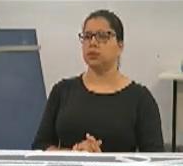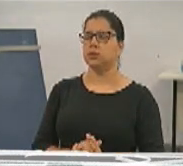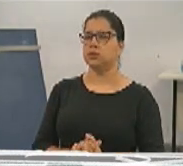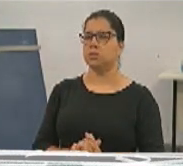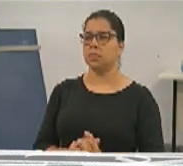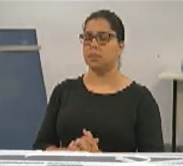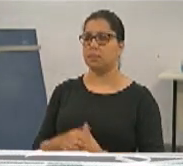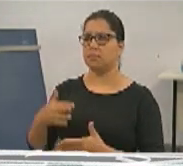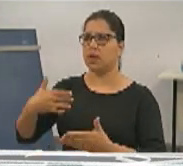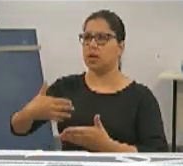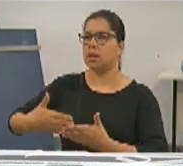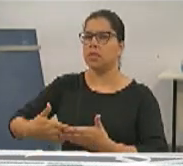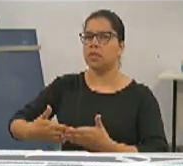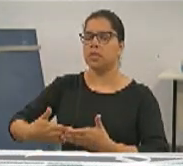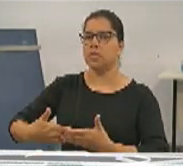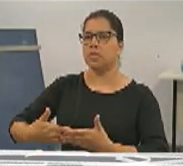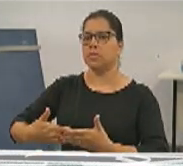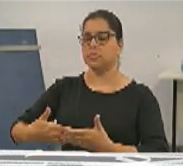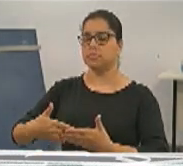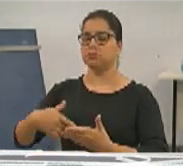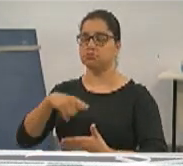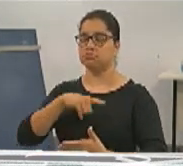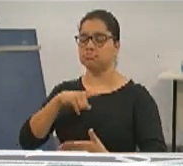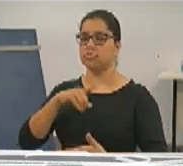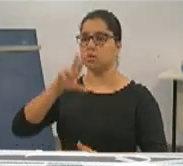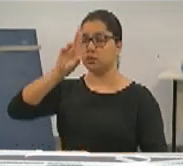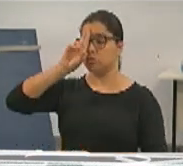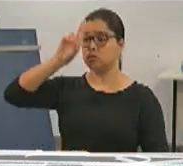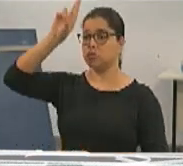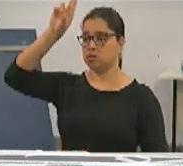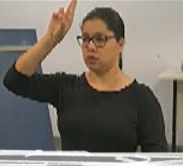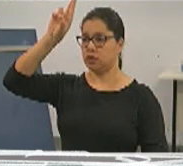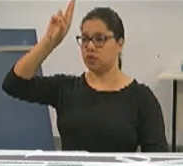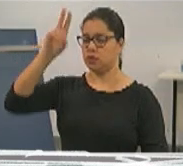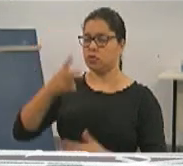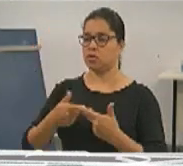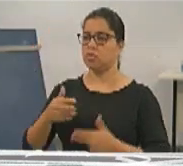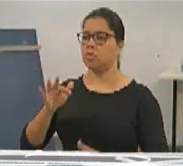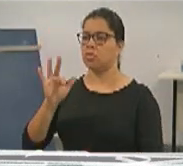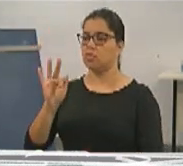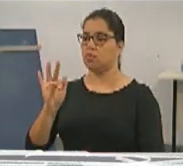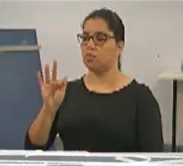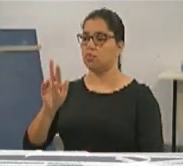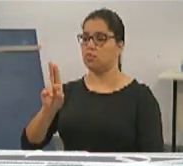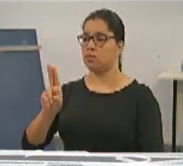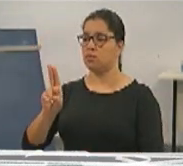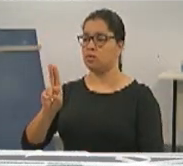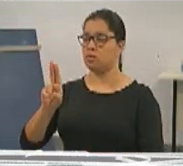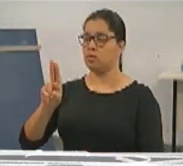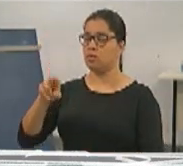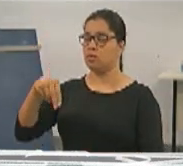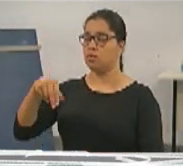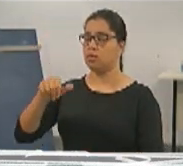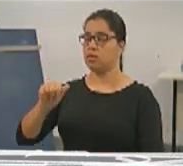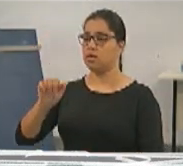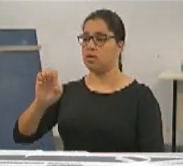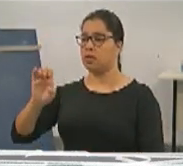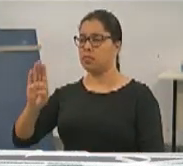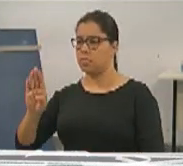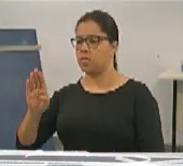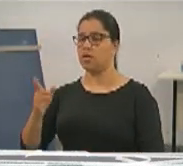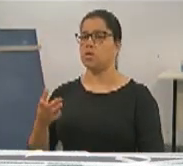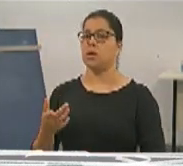eu estive à frente da direção executiva da FUNAEP, né, Fundação de Apoio ao Ensino, Pesquisa e